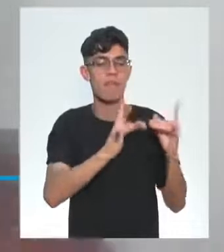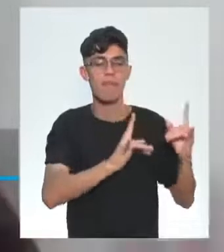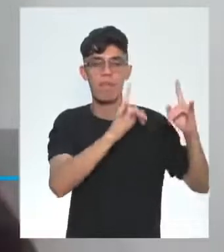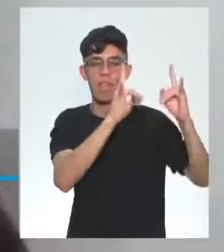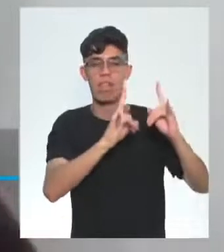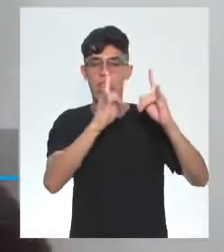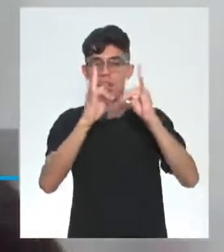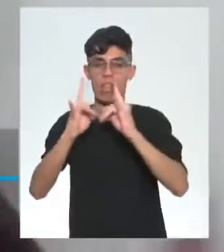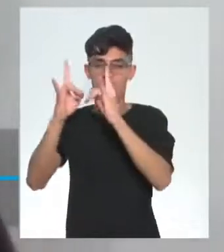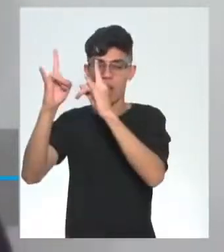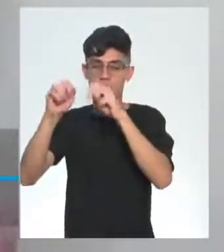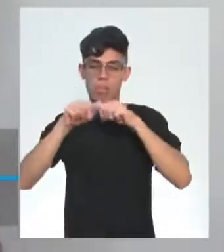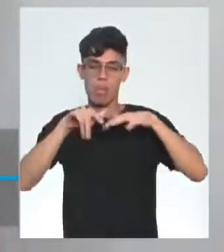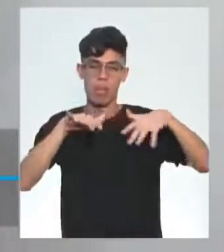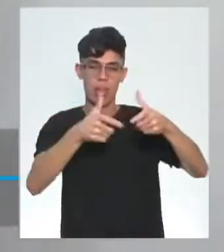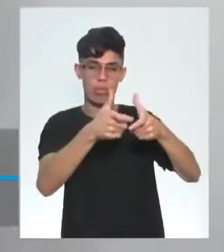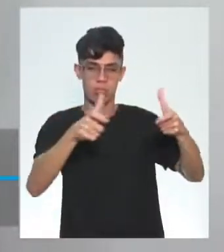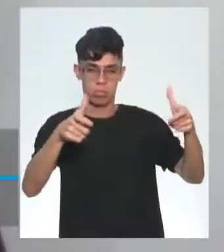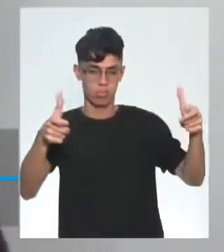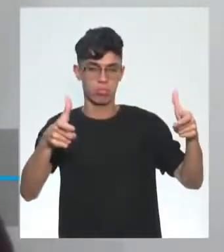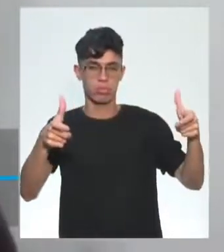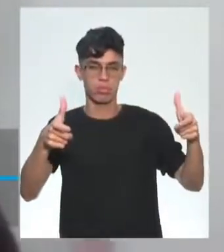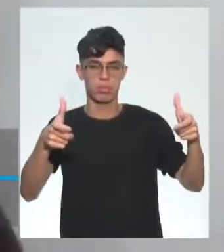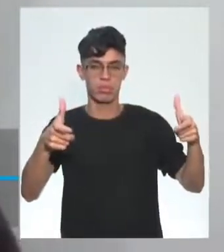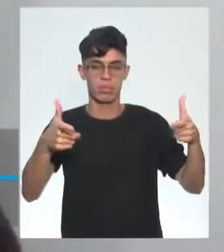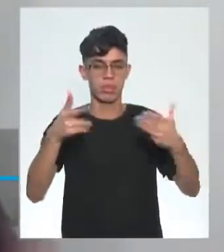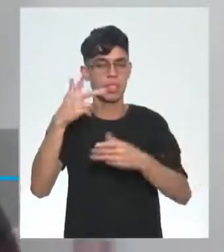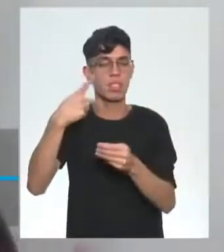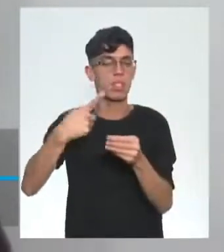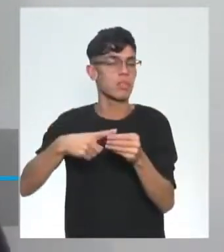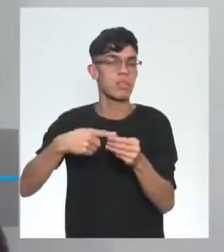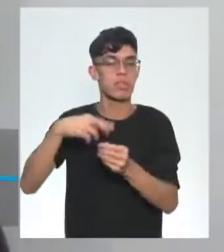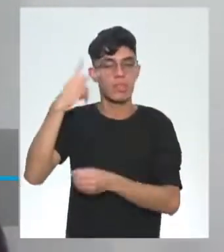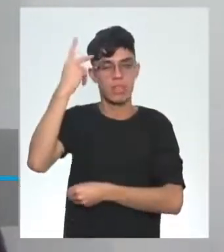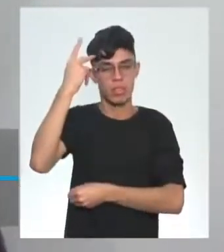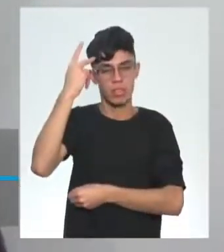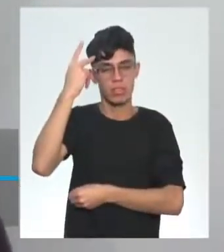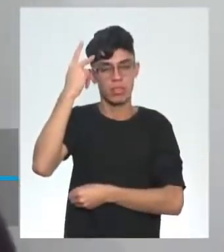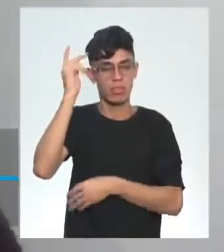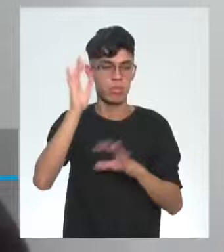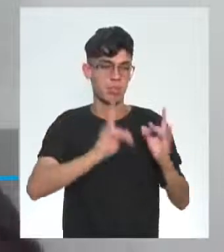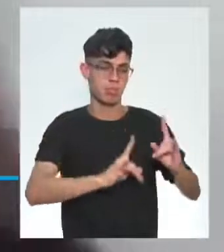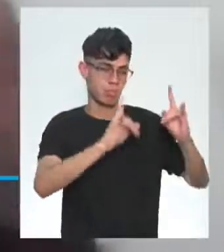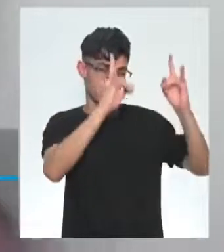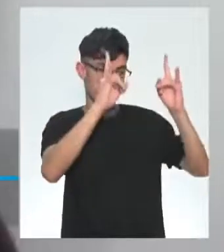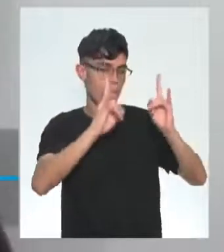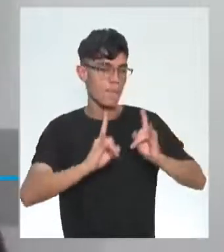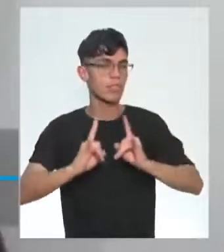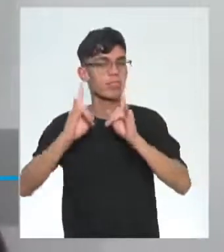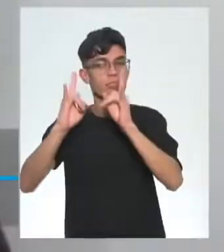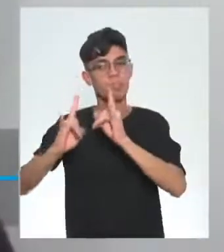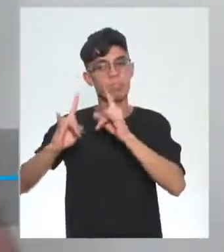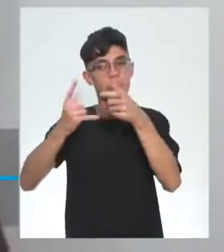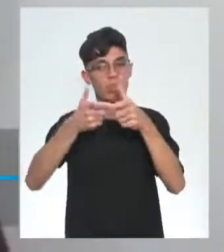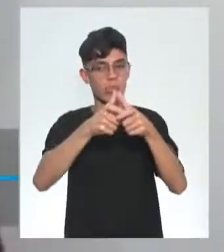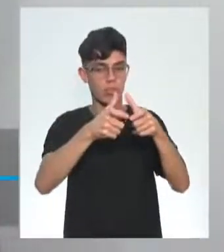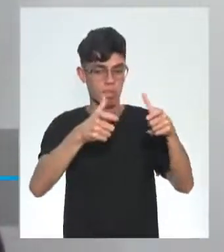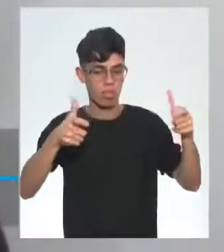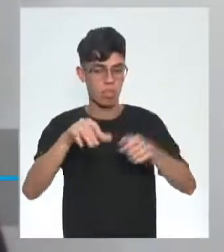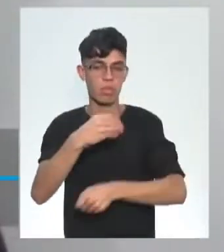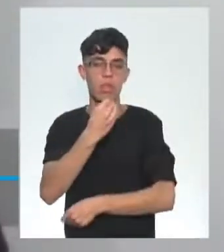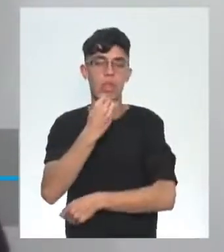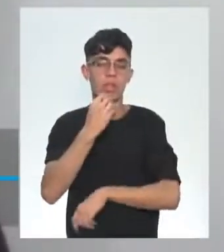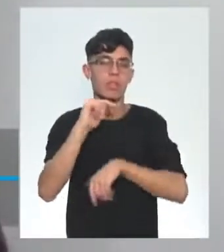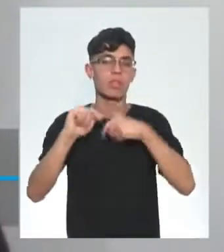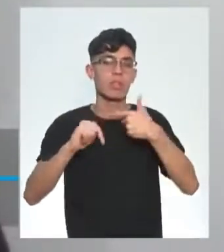sempre expandindo, está sempre sendo maior do que ela mesma. É a cidade do em breve, porque tem sempre um prédio que está crescendo e ampliando as possibilidades da